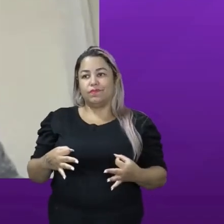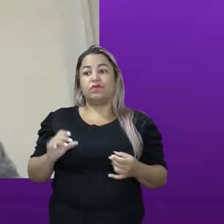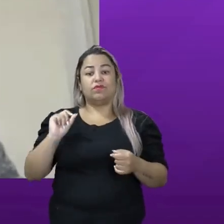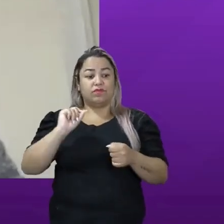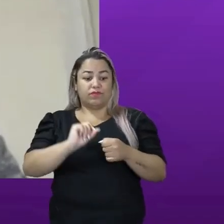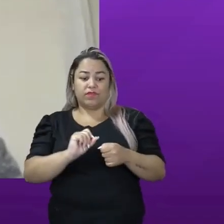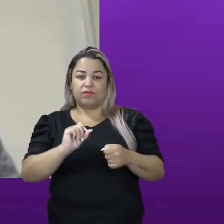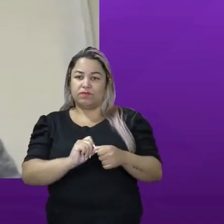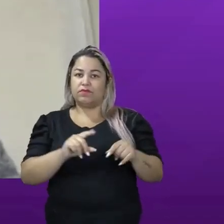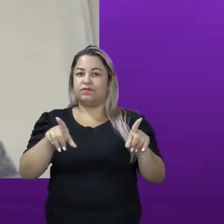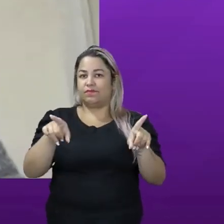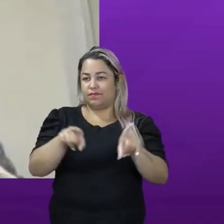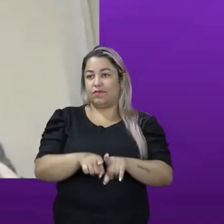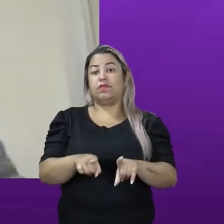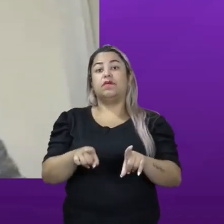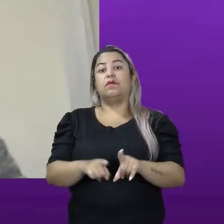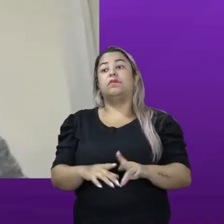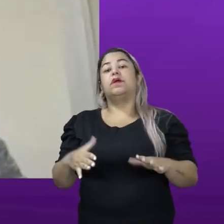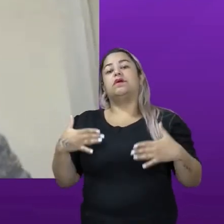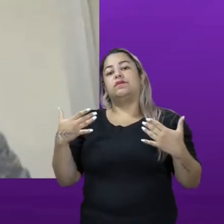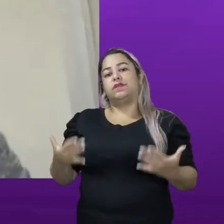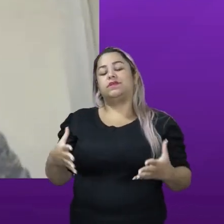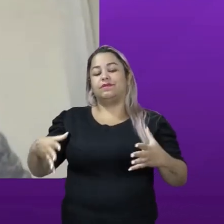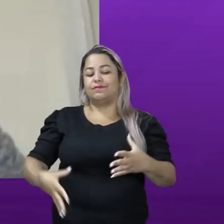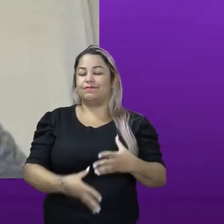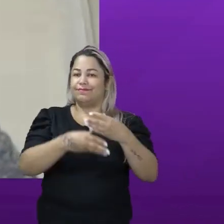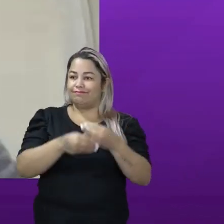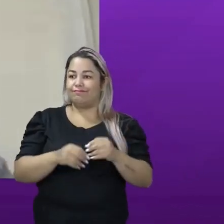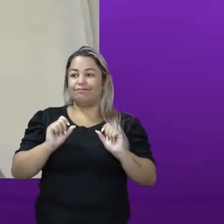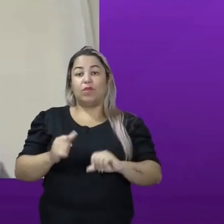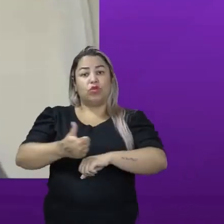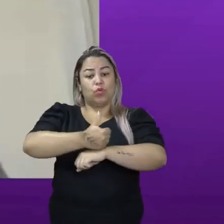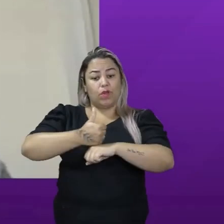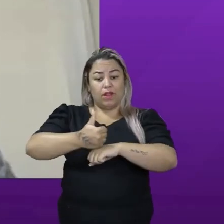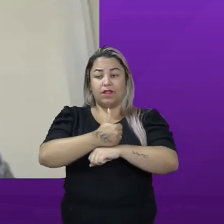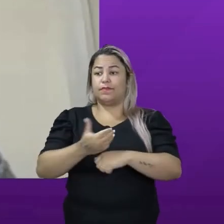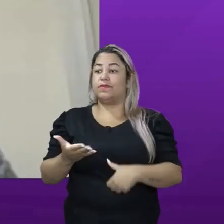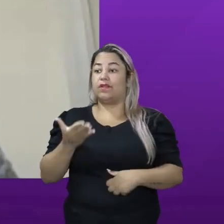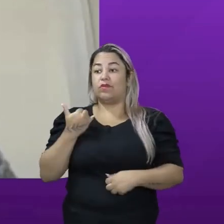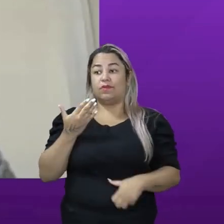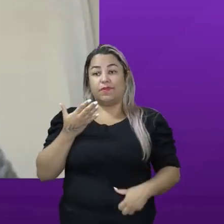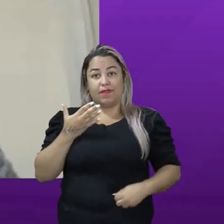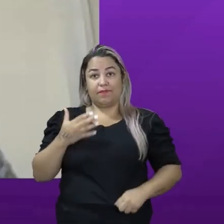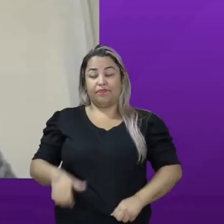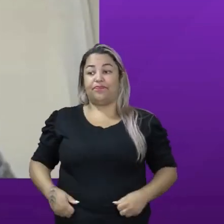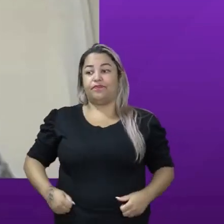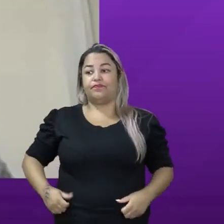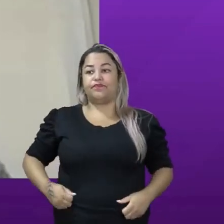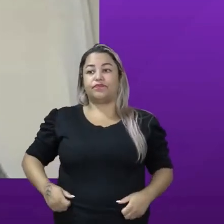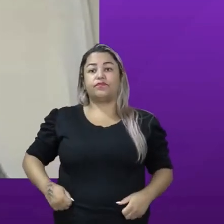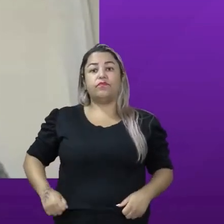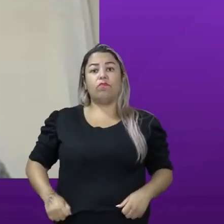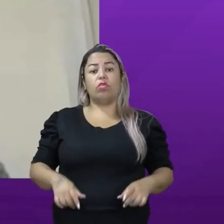produzir, da produção extensiva, que insere uma dimensão de qualidade do alimentar, de produção